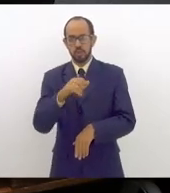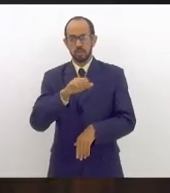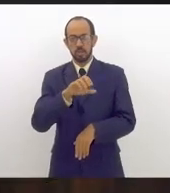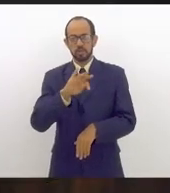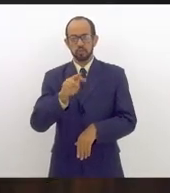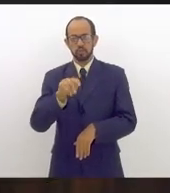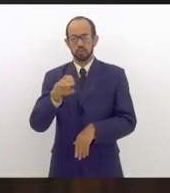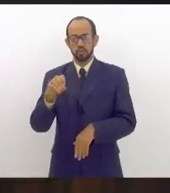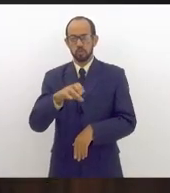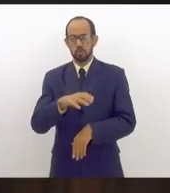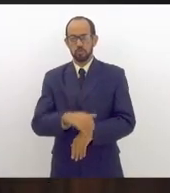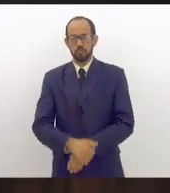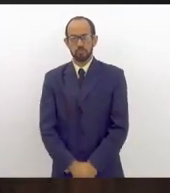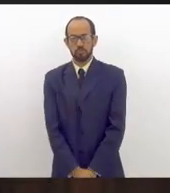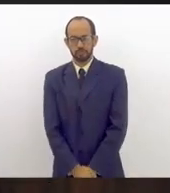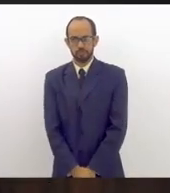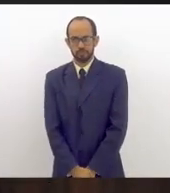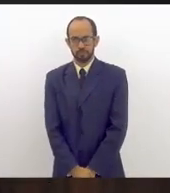Machado.